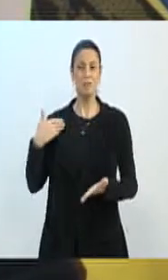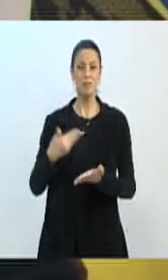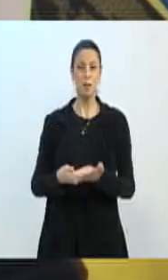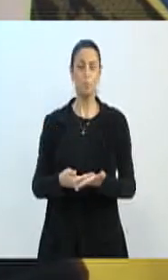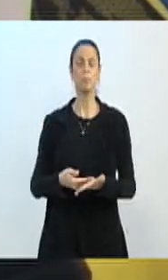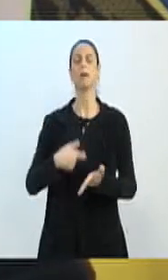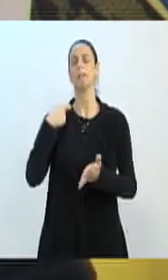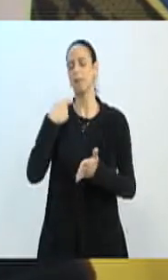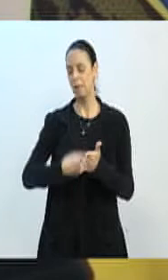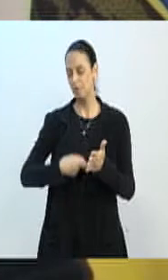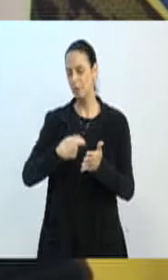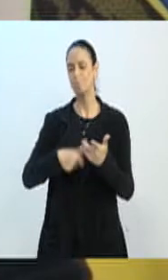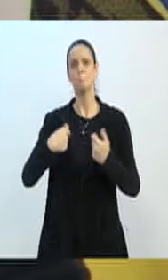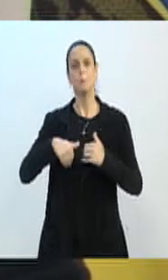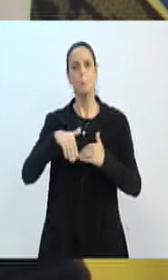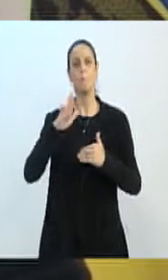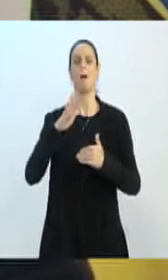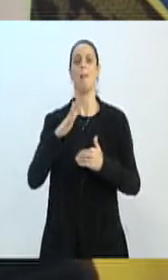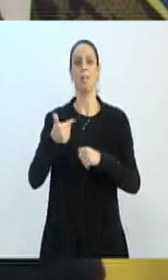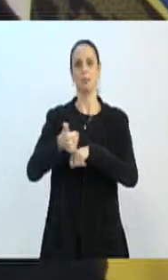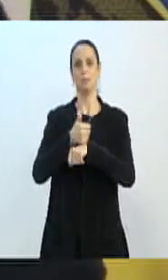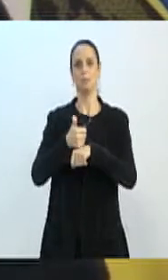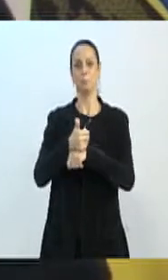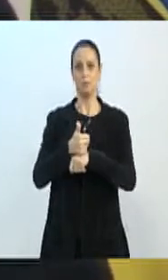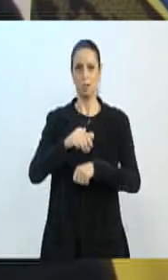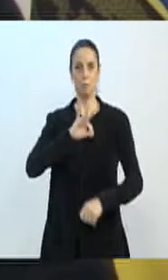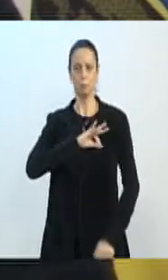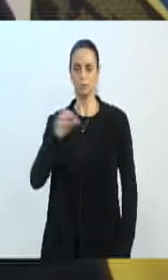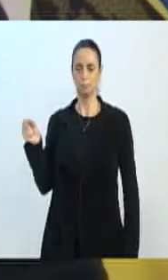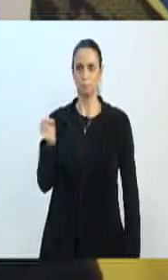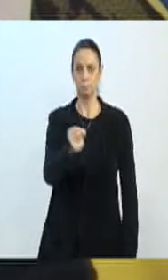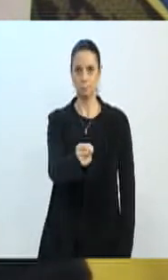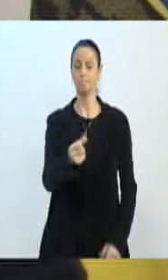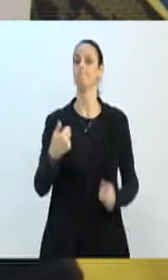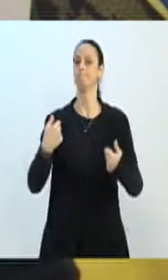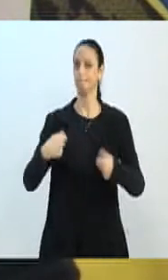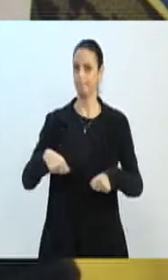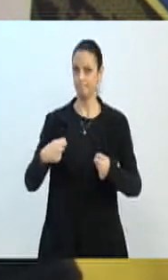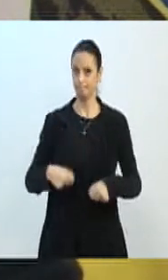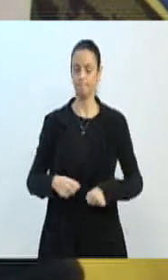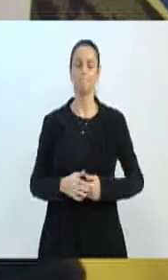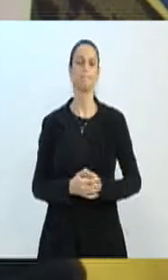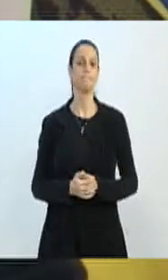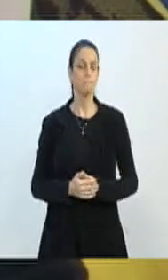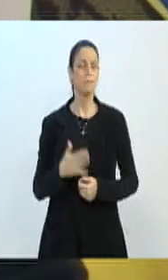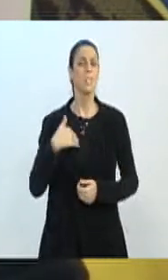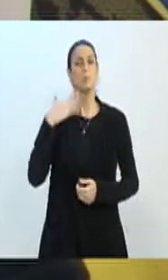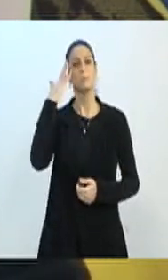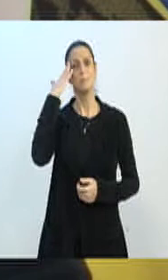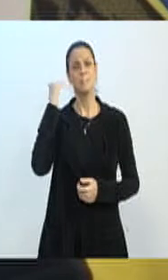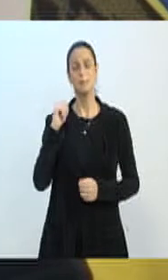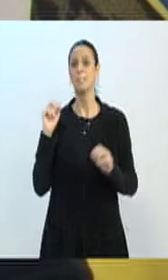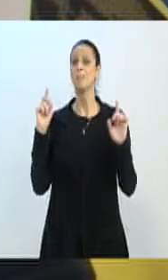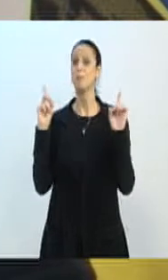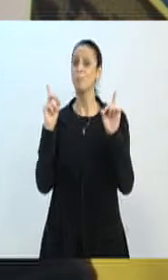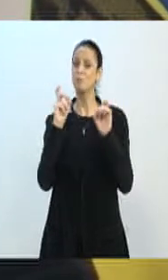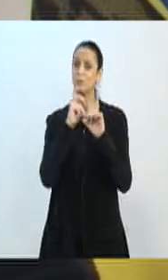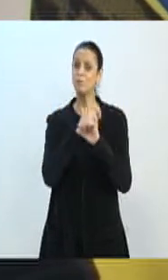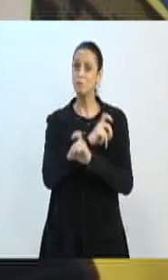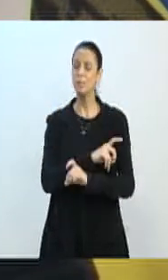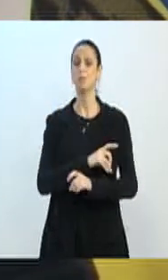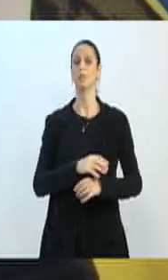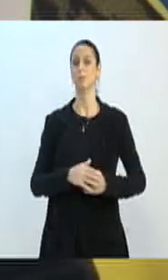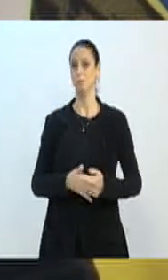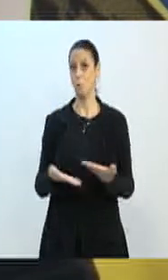mais efetivo na cidade de Blumenau É eu sei que é difícil a situação se